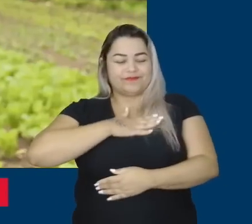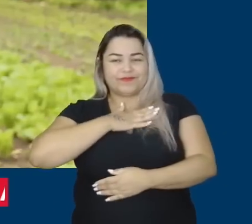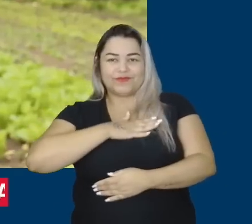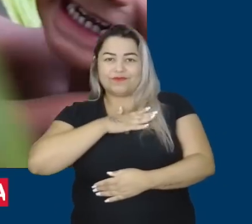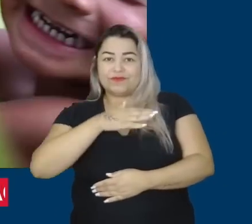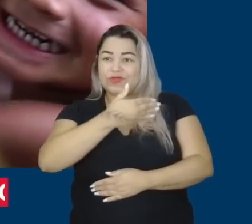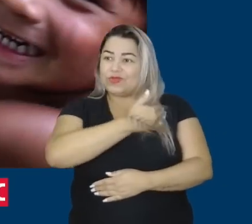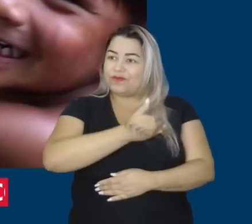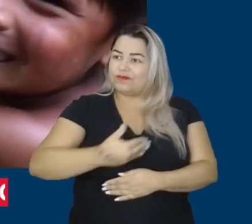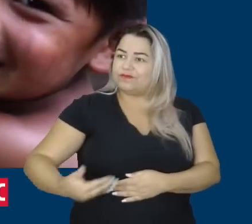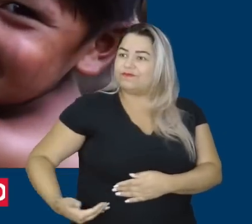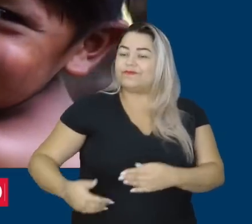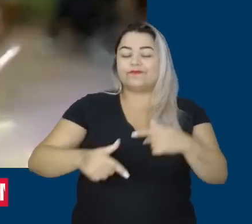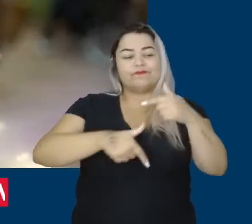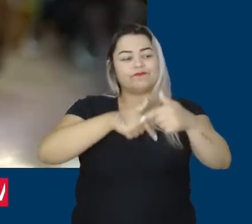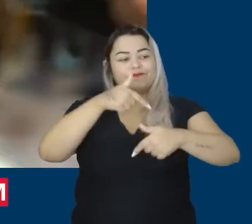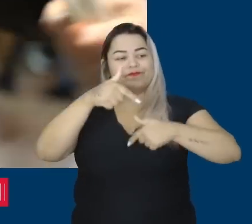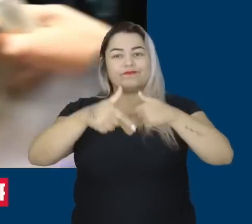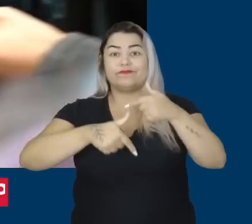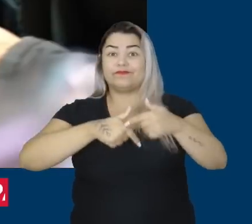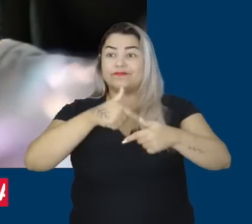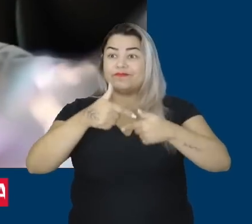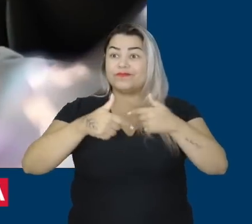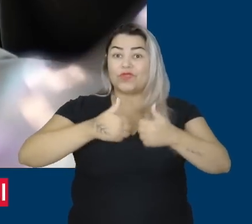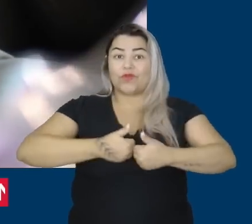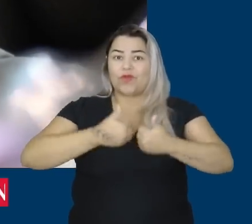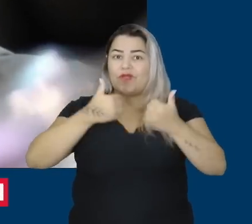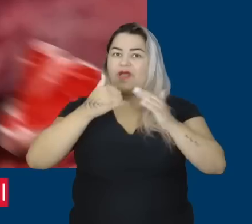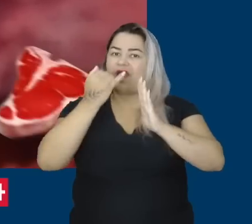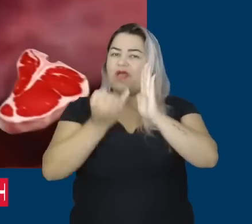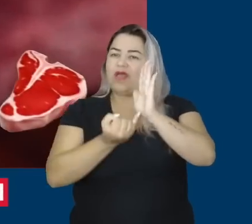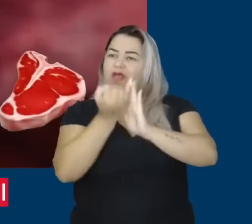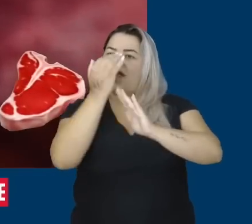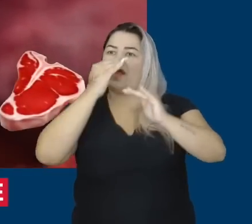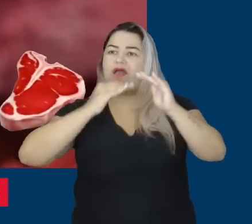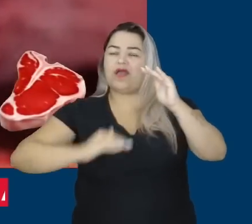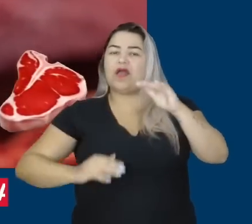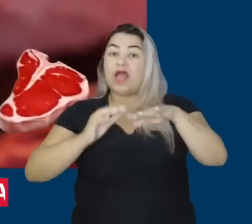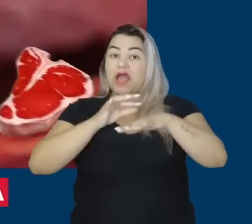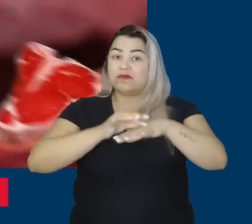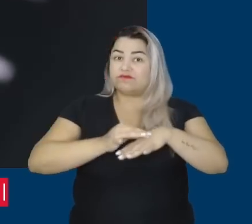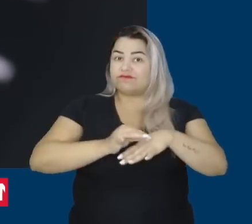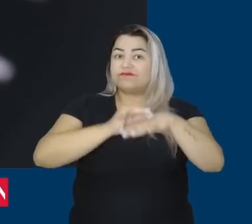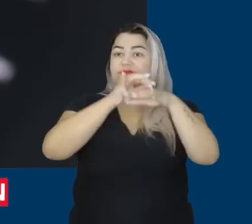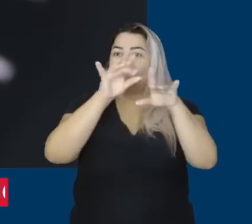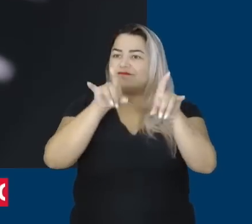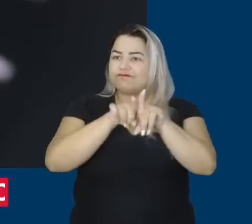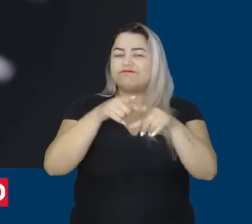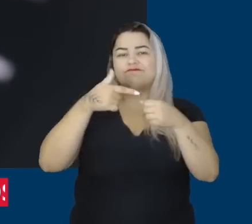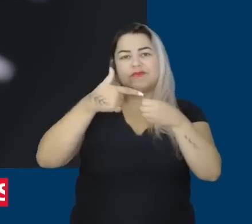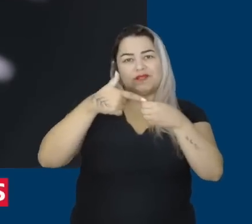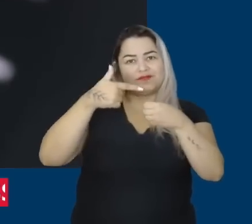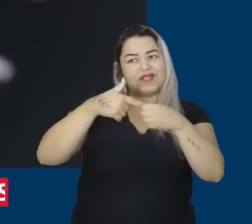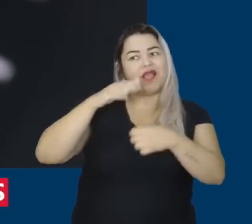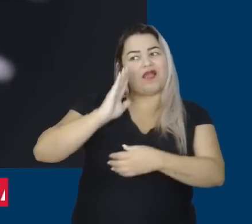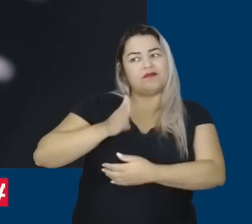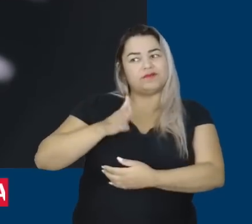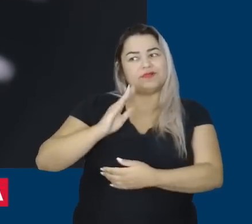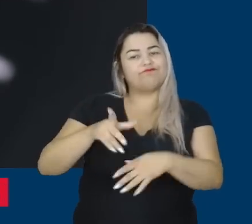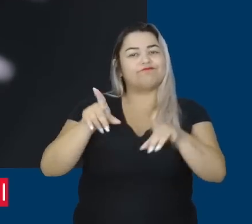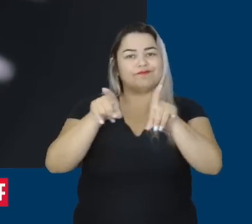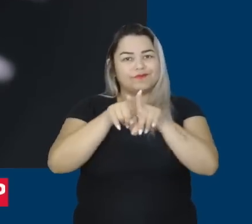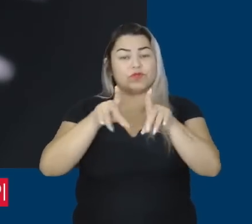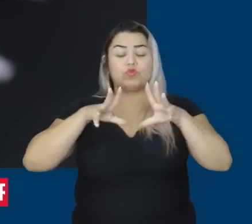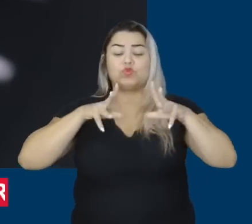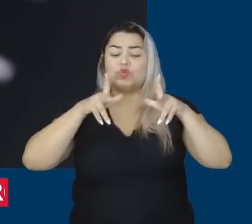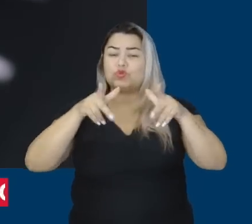o governo trabalhando. A inflação caiu, a picanha caiu, a gasolina já caiu, isso